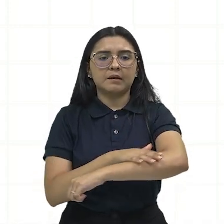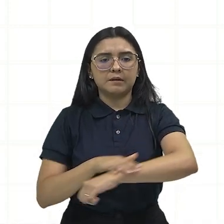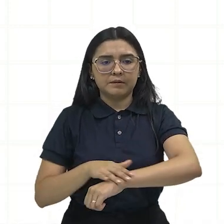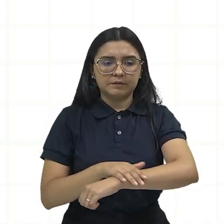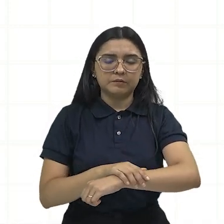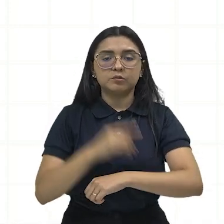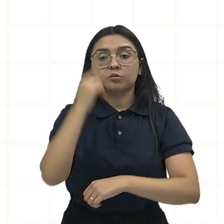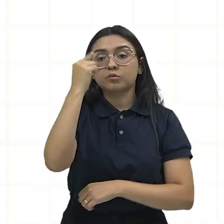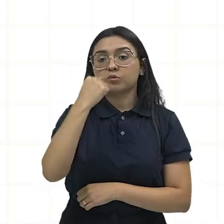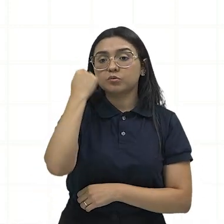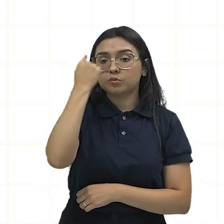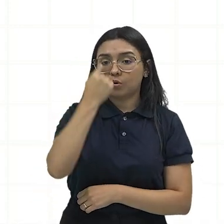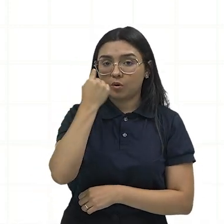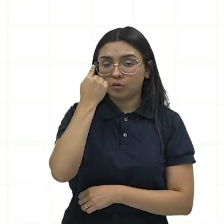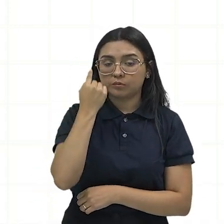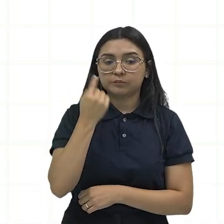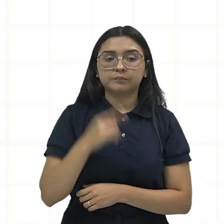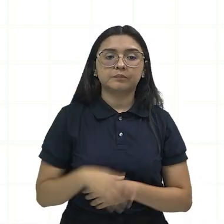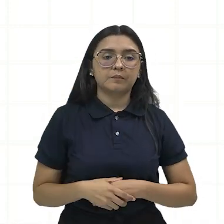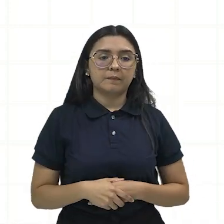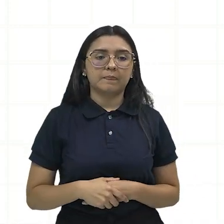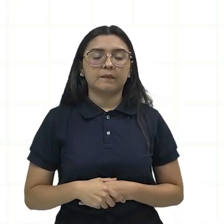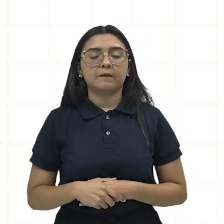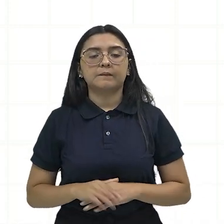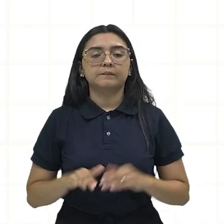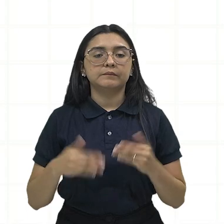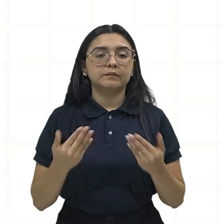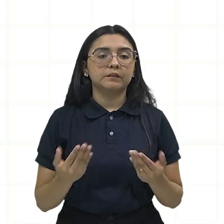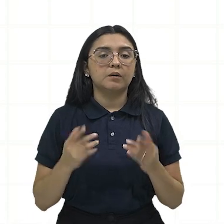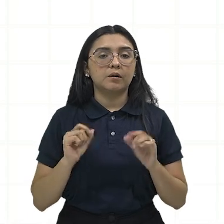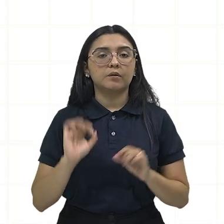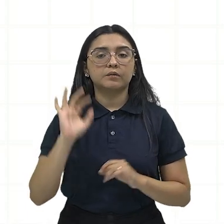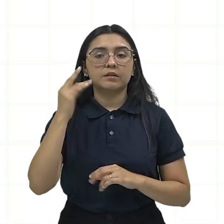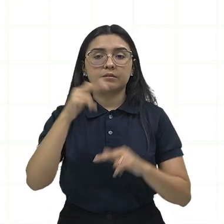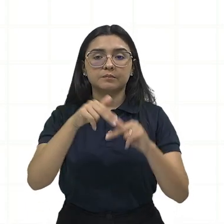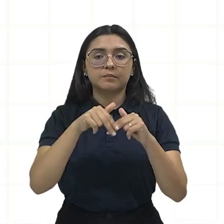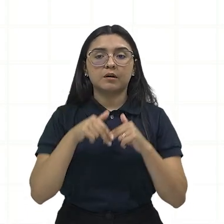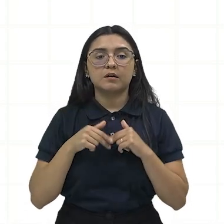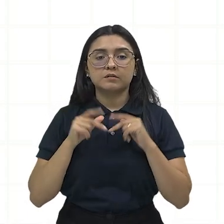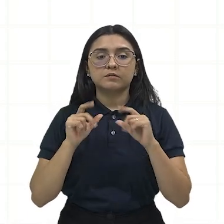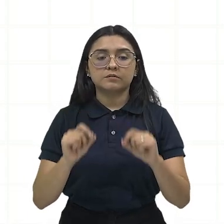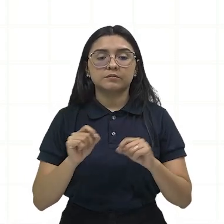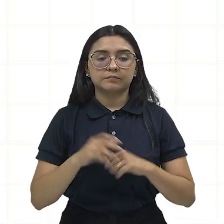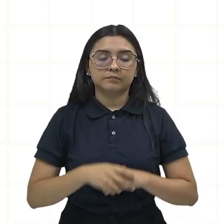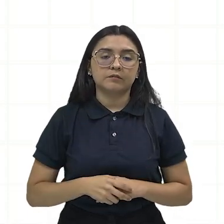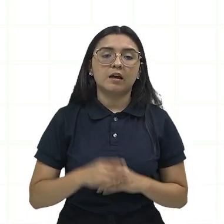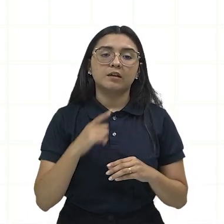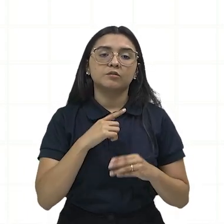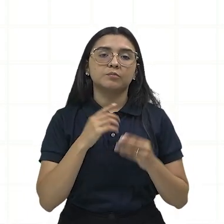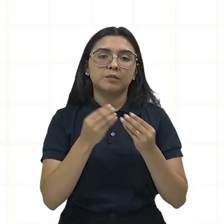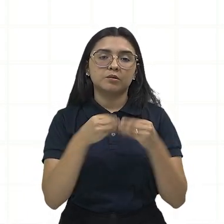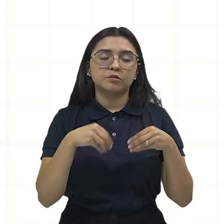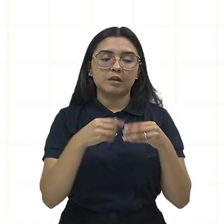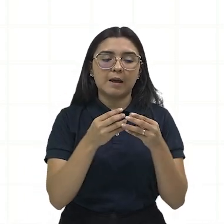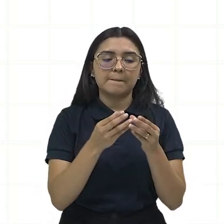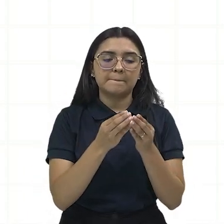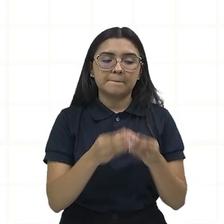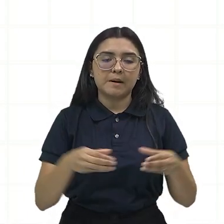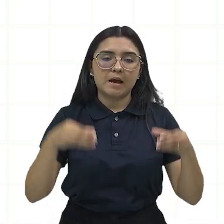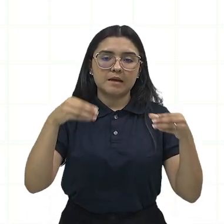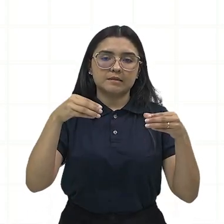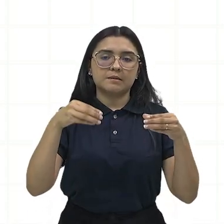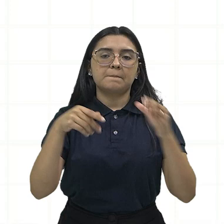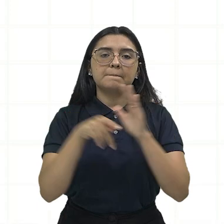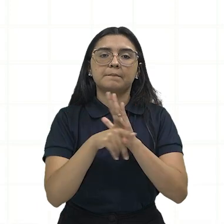nos olhos. E essa icterícia ocorre por conta do rompimento das hemácias, das nossas células